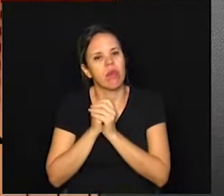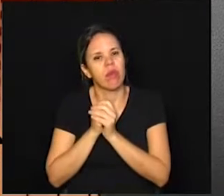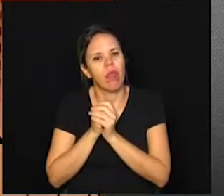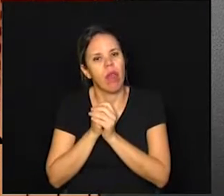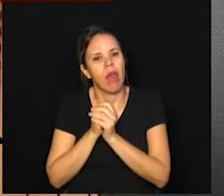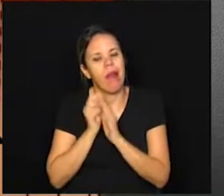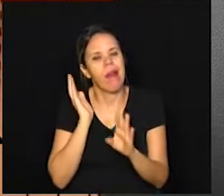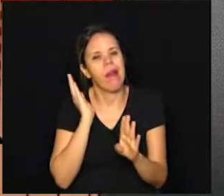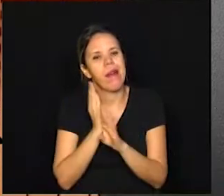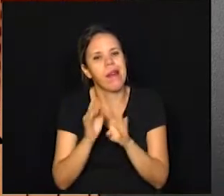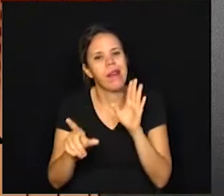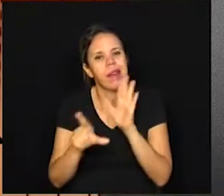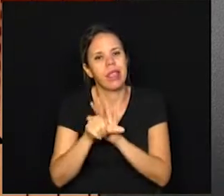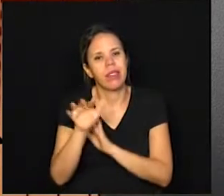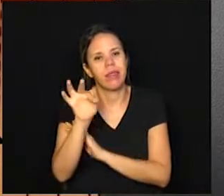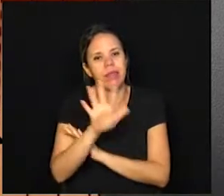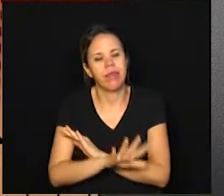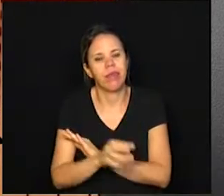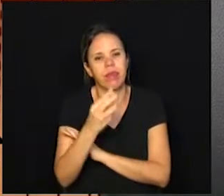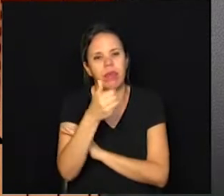achei a nossa lei federal